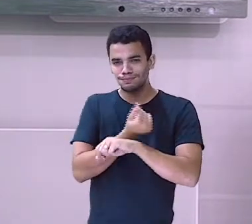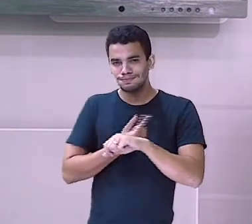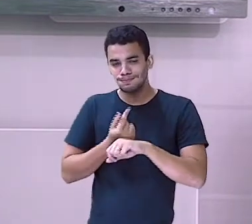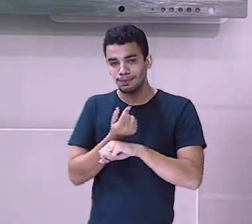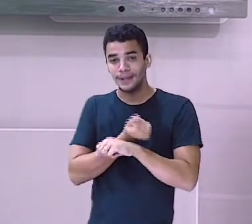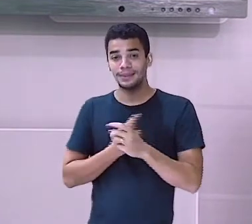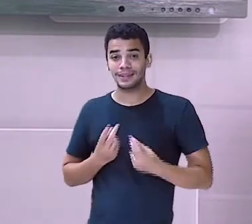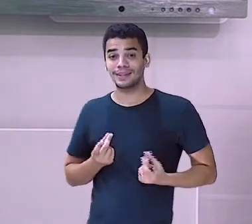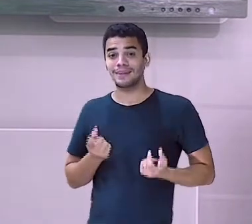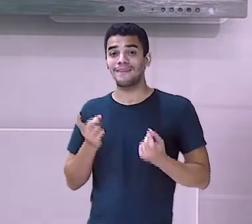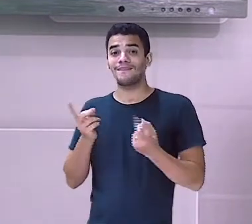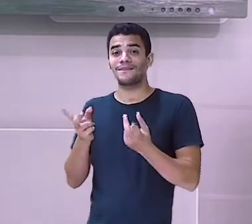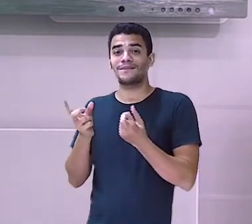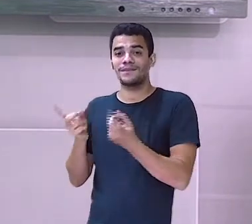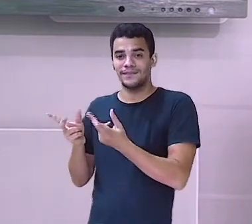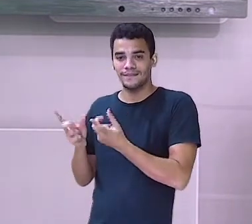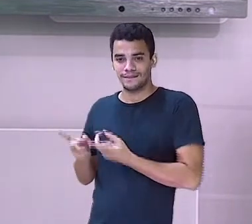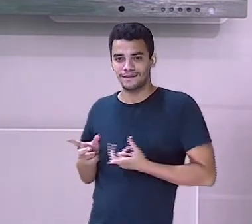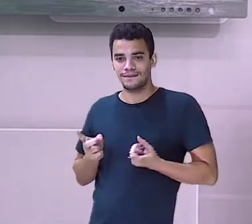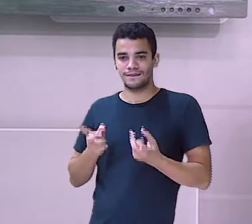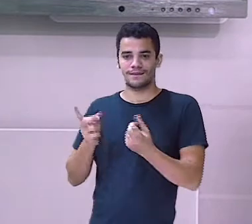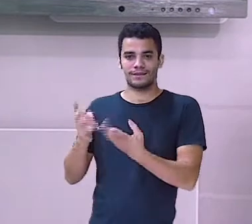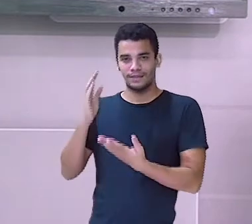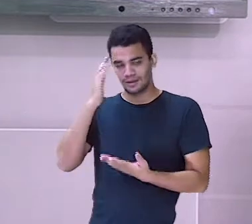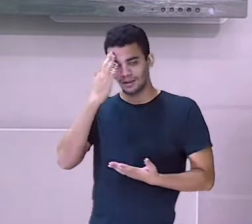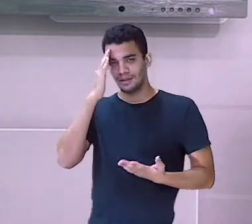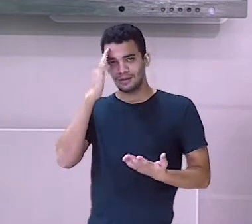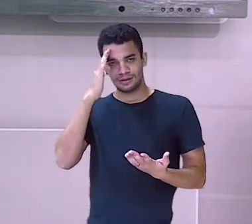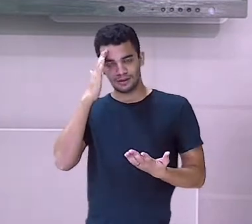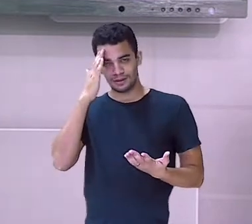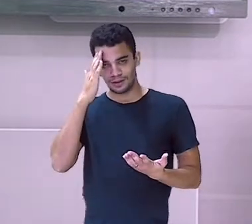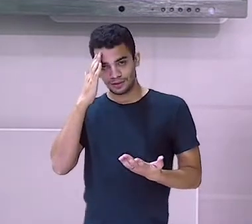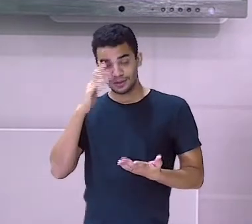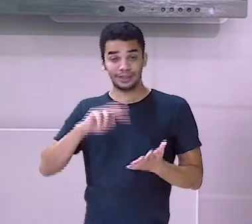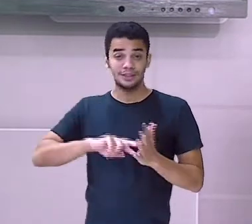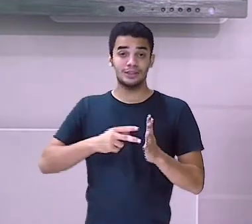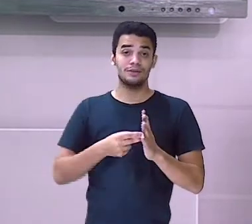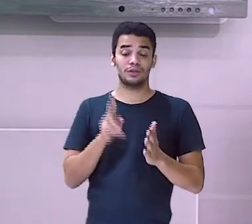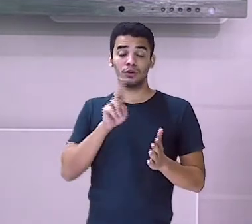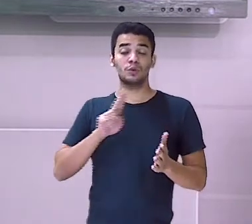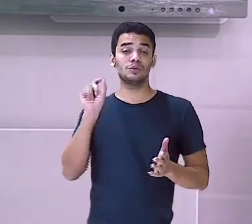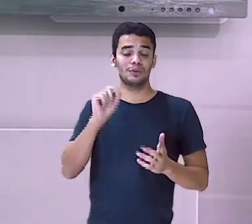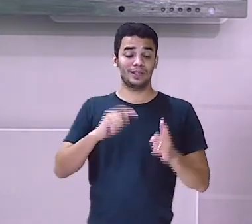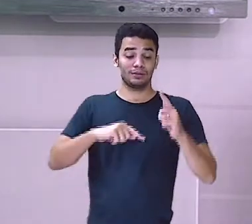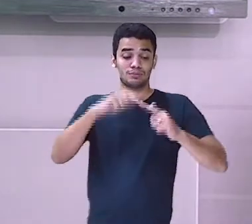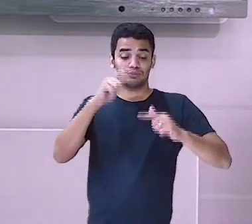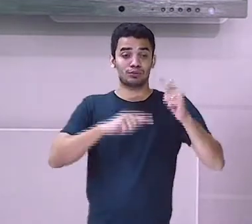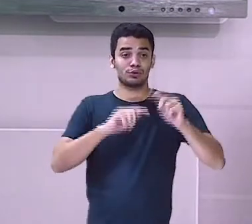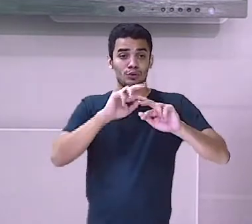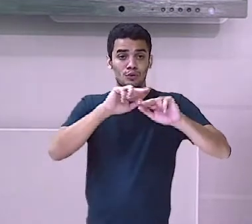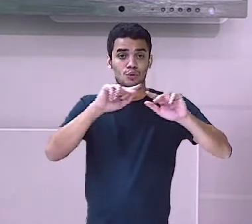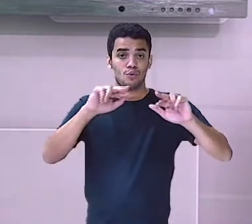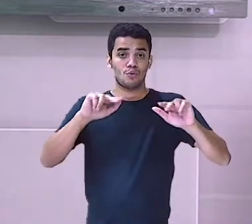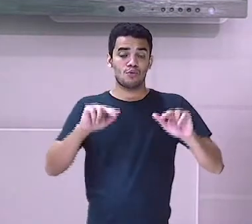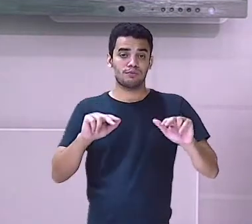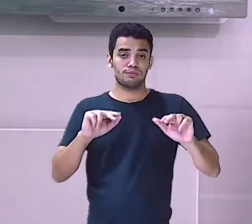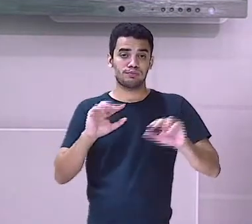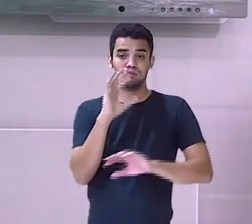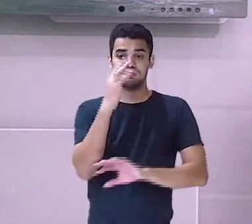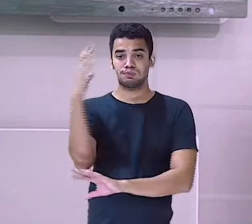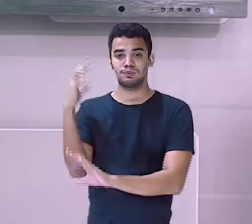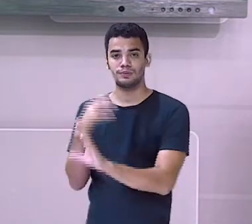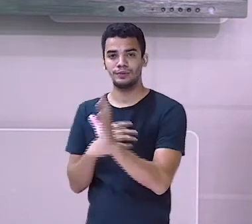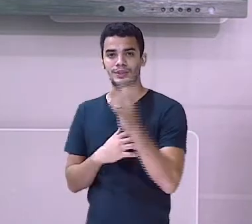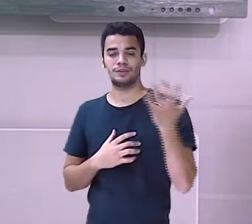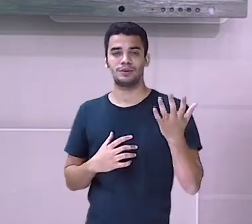economia, eles modificam a economia de um determinado lugar. Então, muitas pessoas vivem da retirada de produtos da